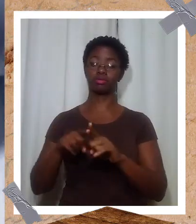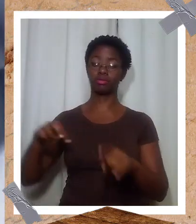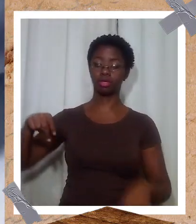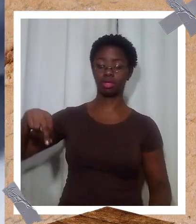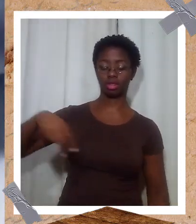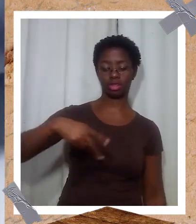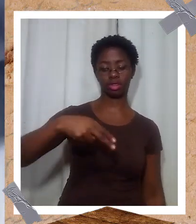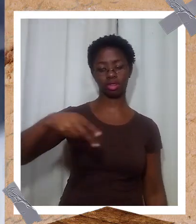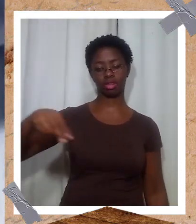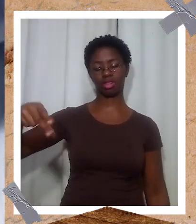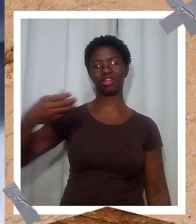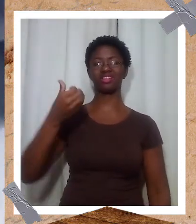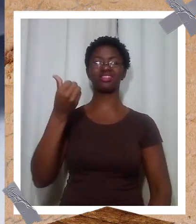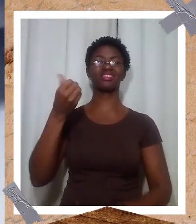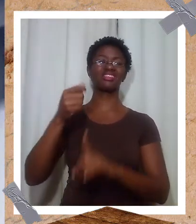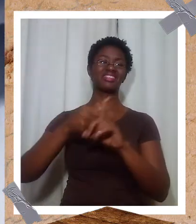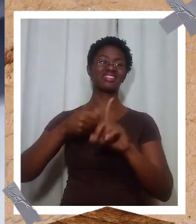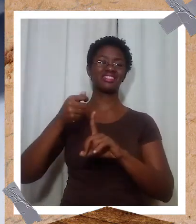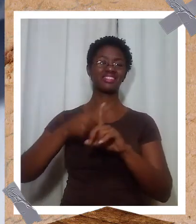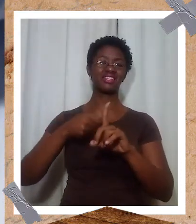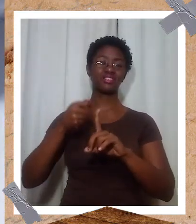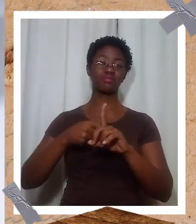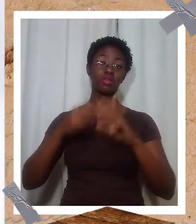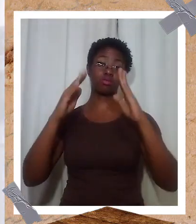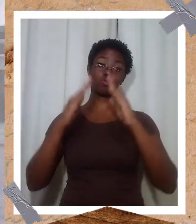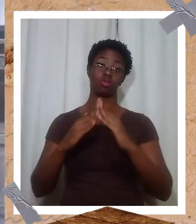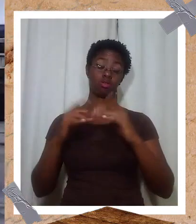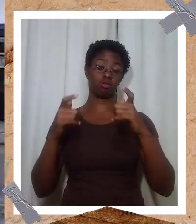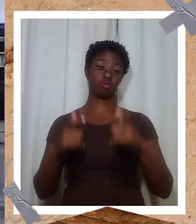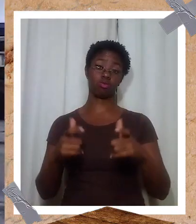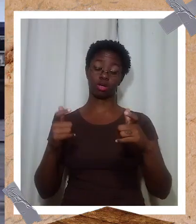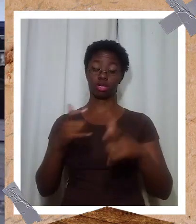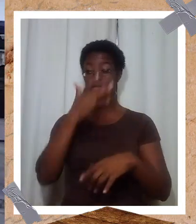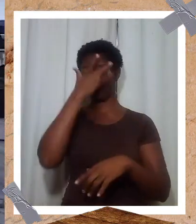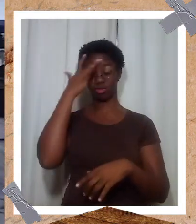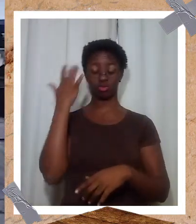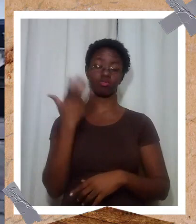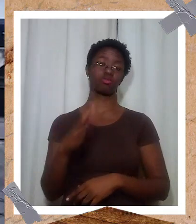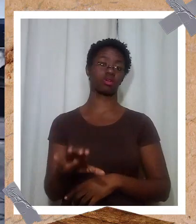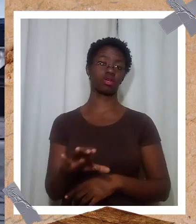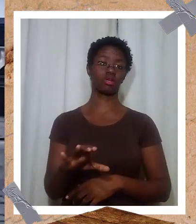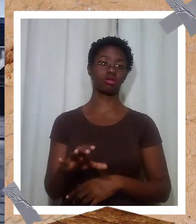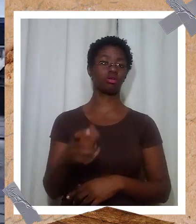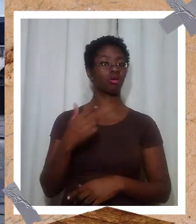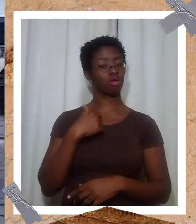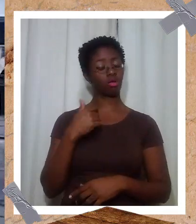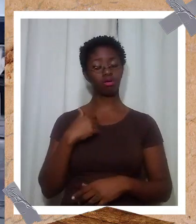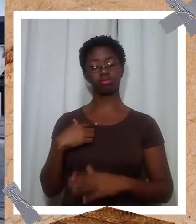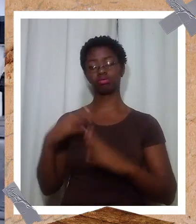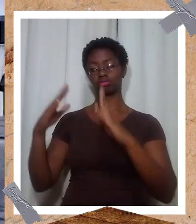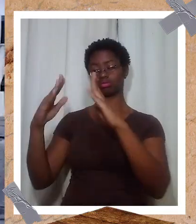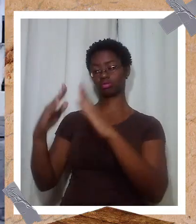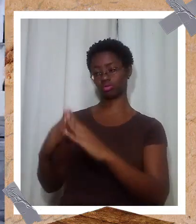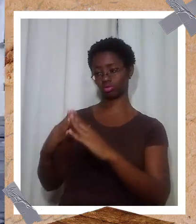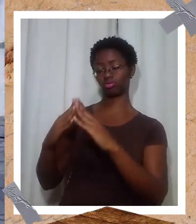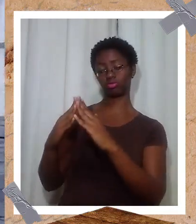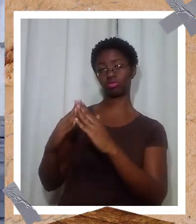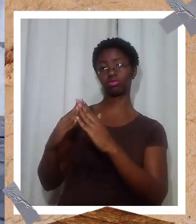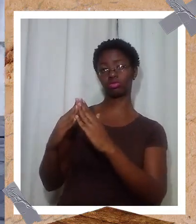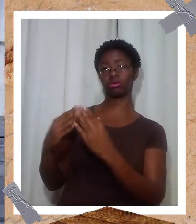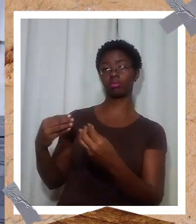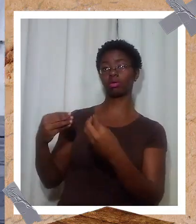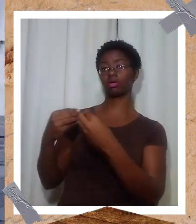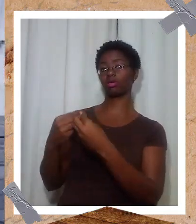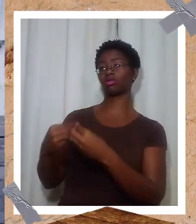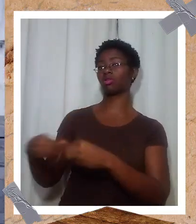6 meses e vim parar onde poucos gostariam de morar. Uma ocupação de aspecto nauseabundo na esquina da Rua da Relação